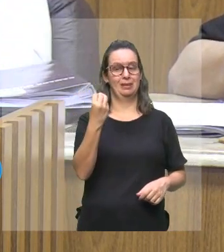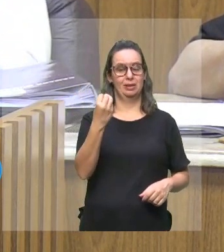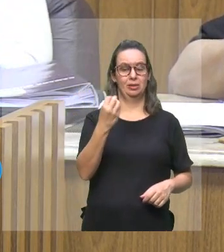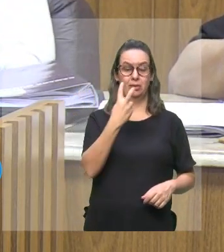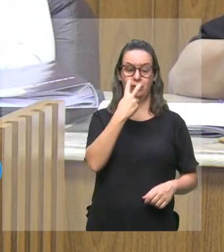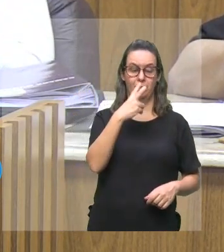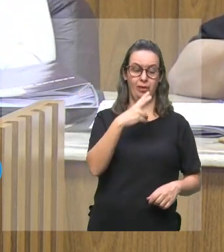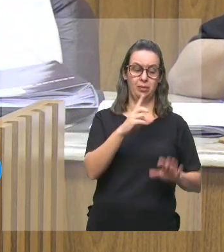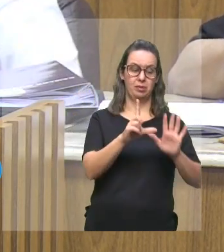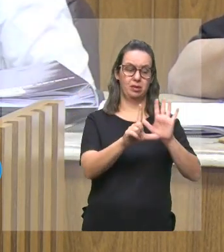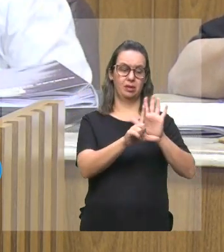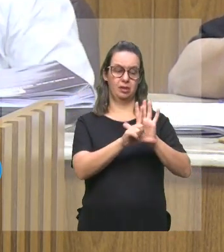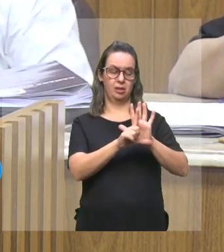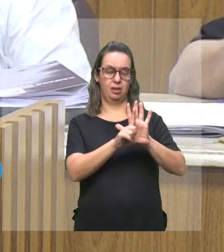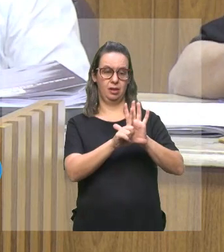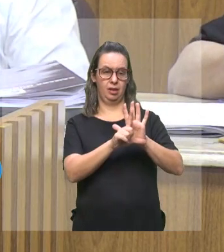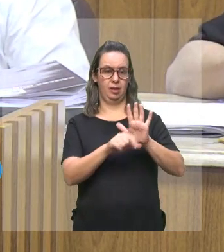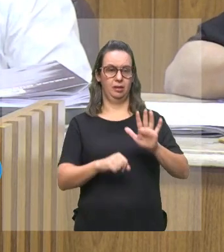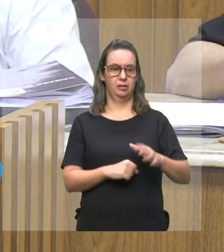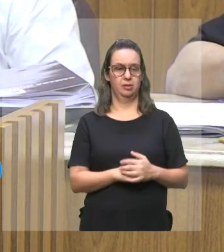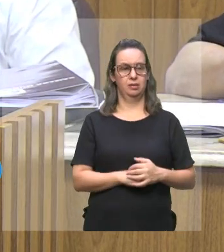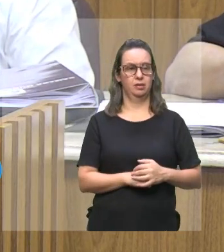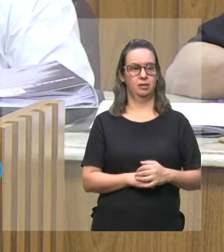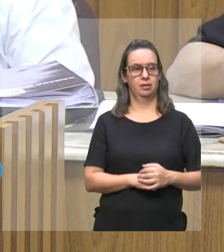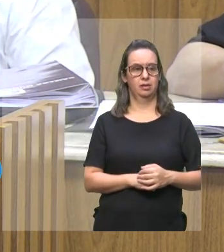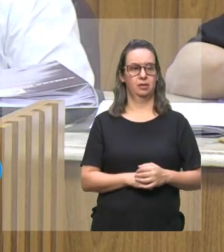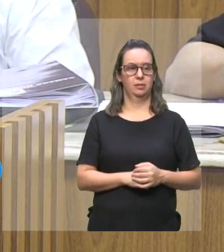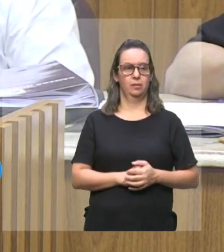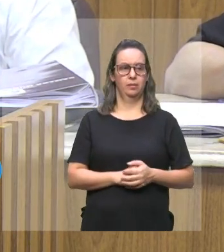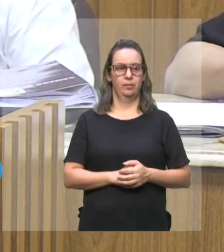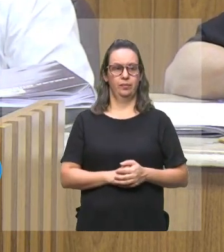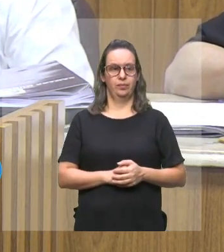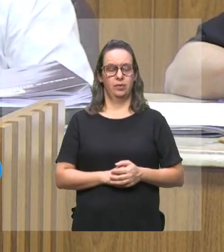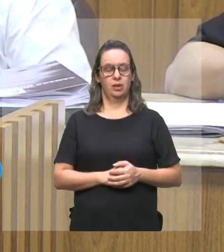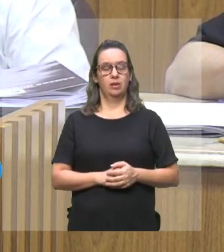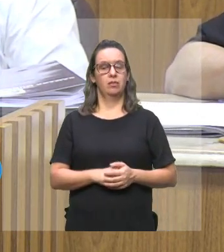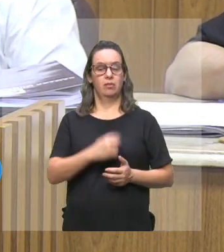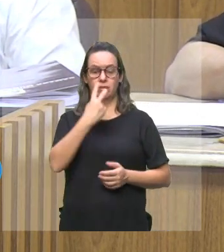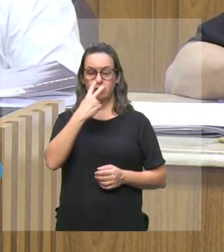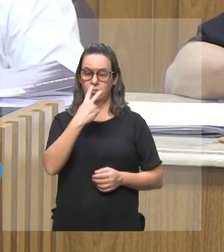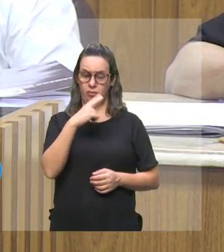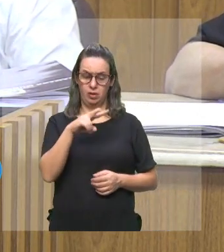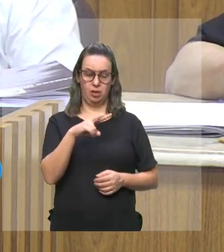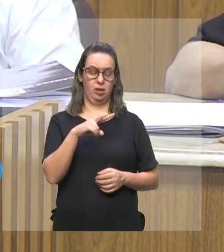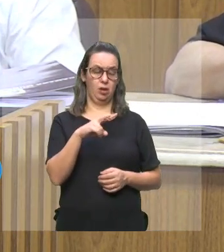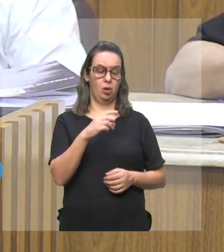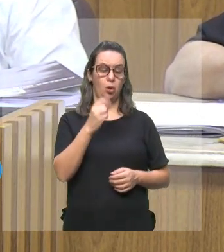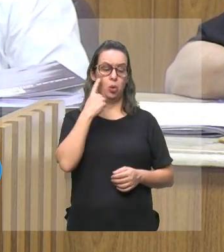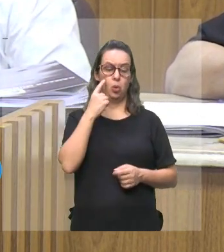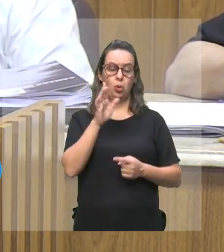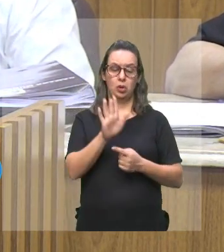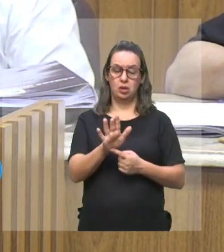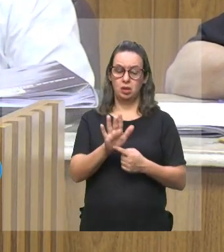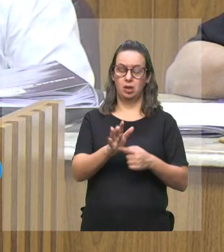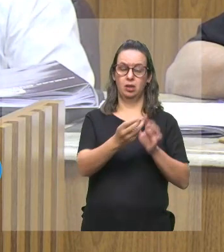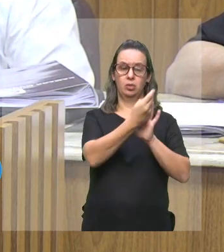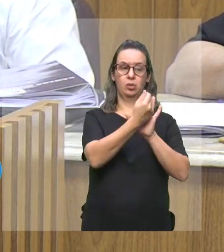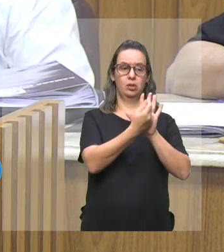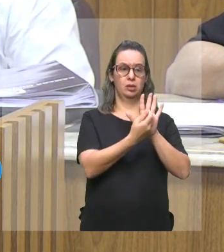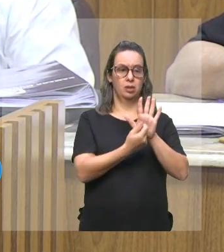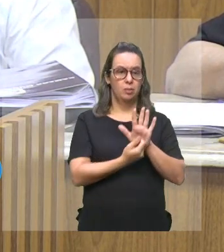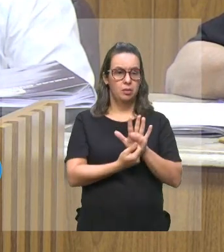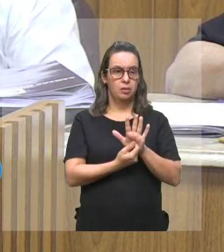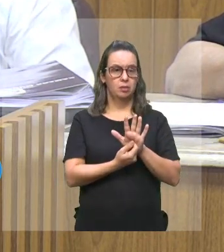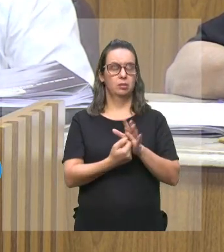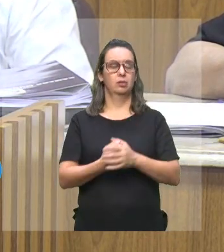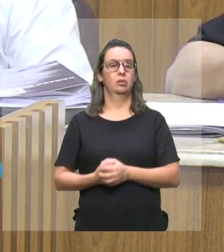no que diz respeito à observação do orçamento, à boa gestão e à aplicação dos